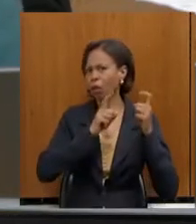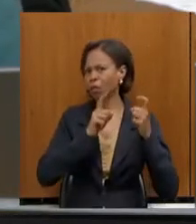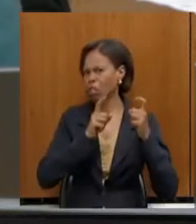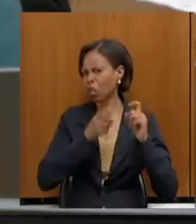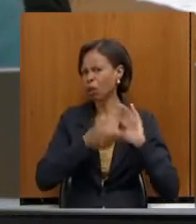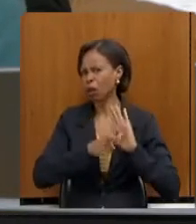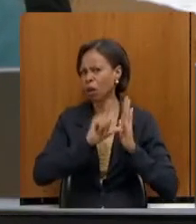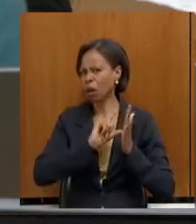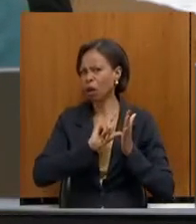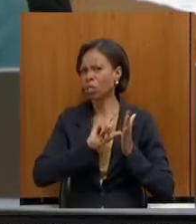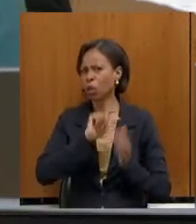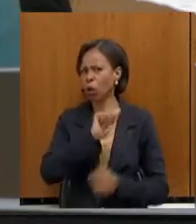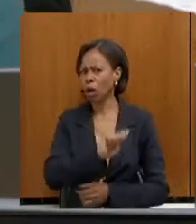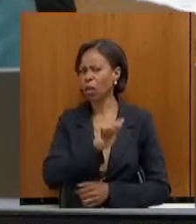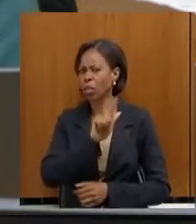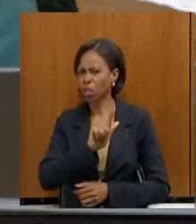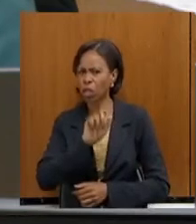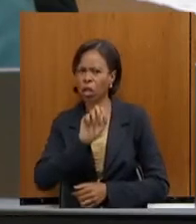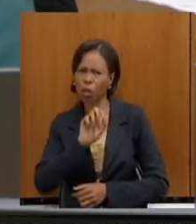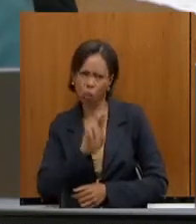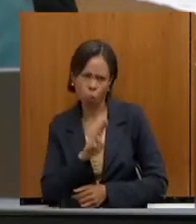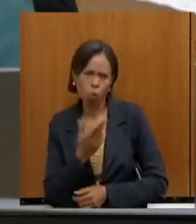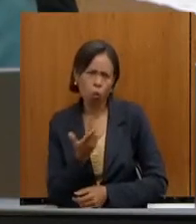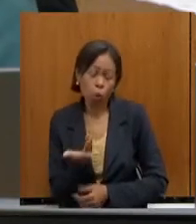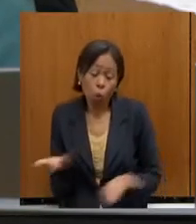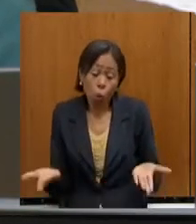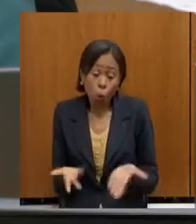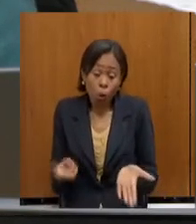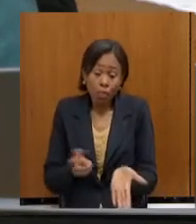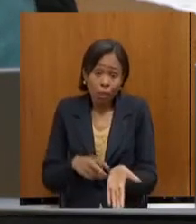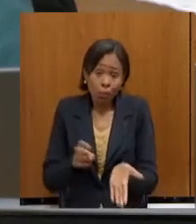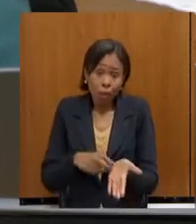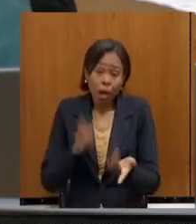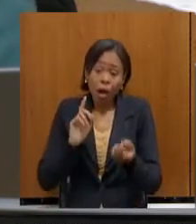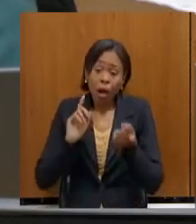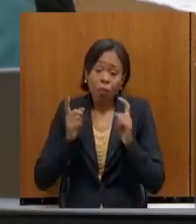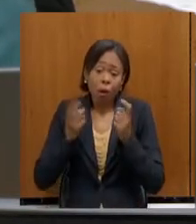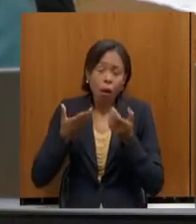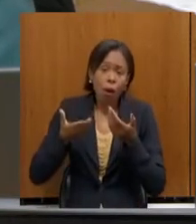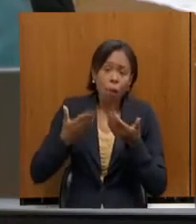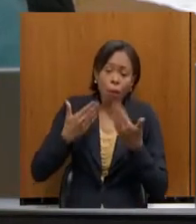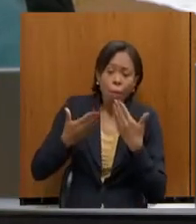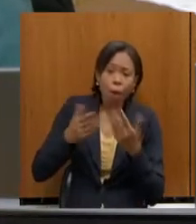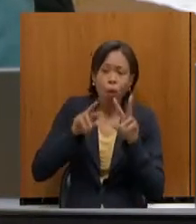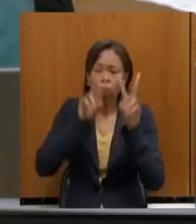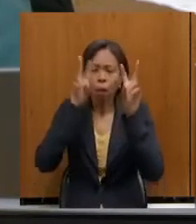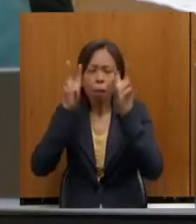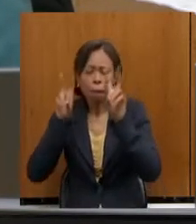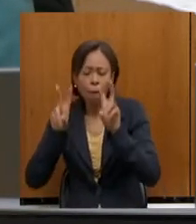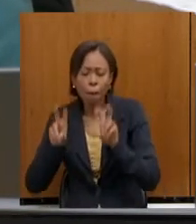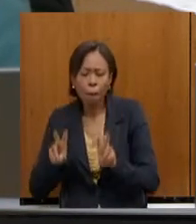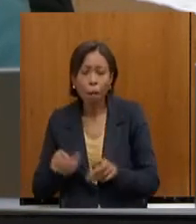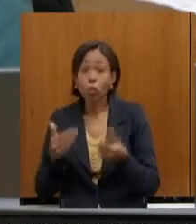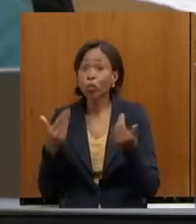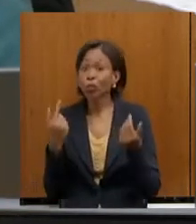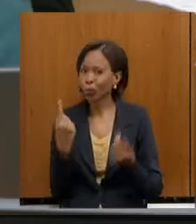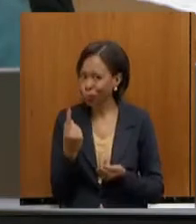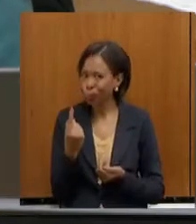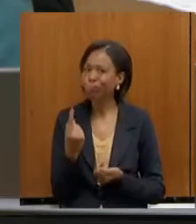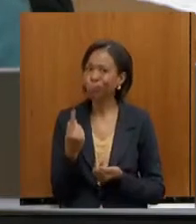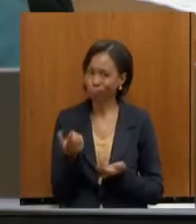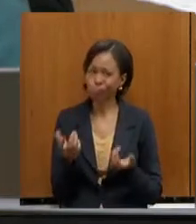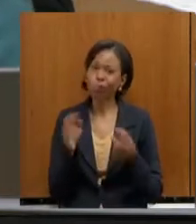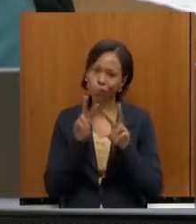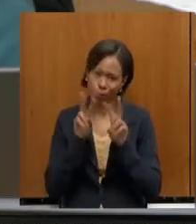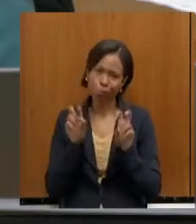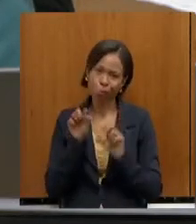a advocacia-geral para tratar vários assuntos hoje de manhã e um deles foi esse né Para que agora a gente pensa em